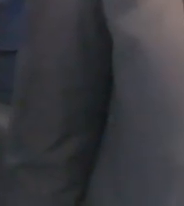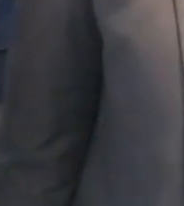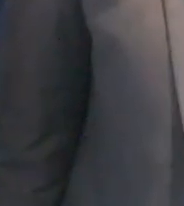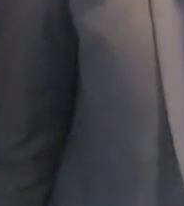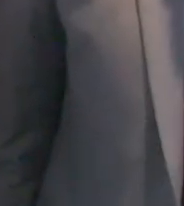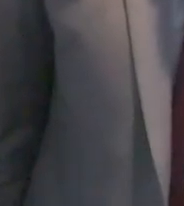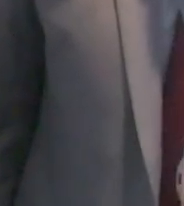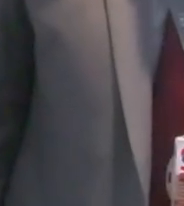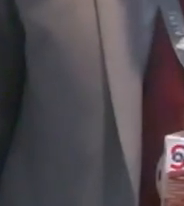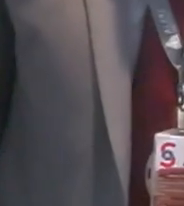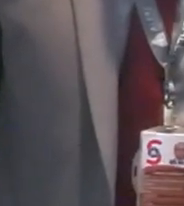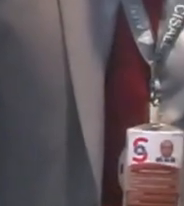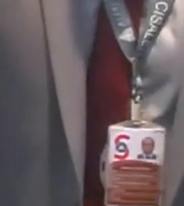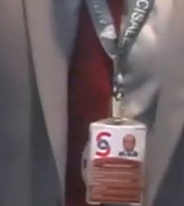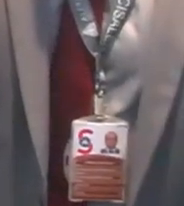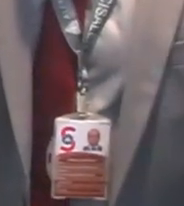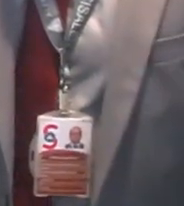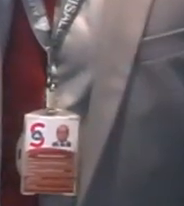Brasil